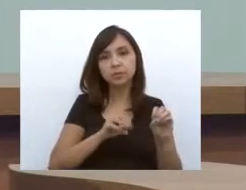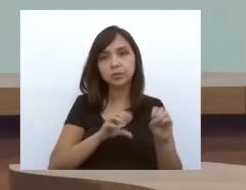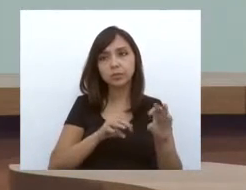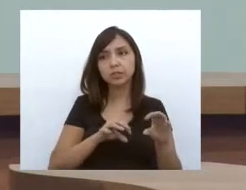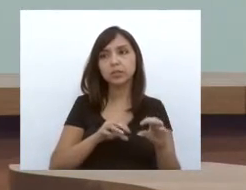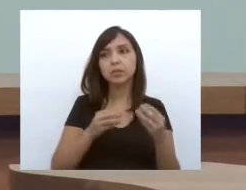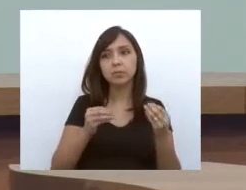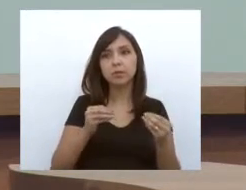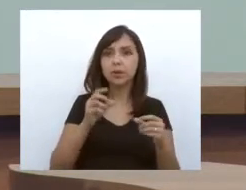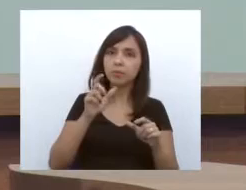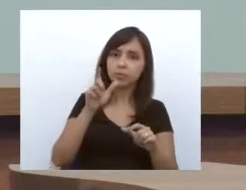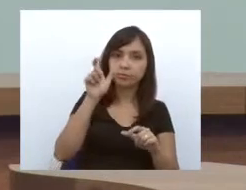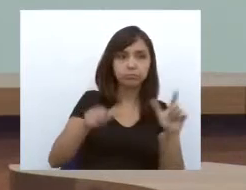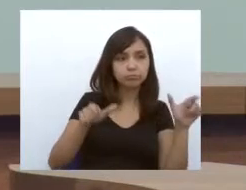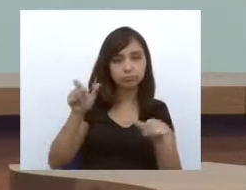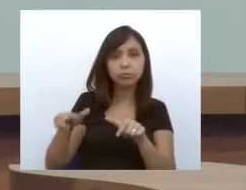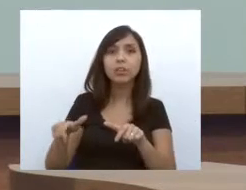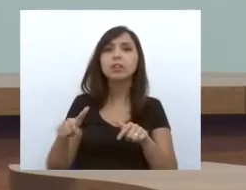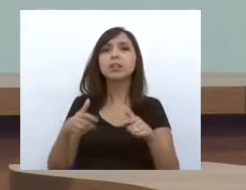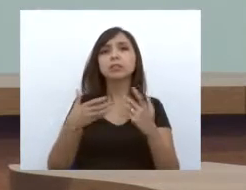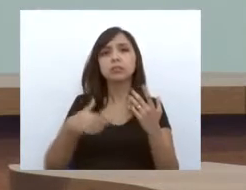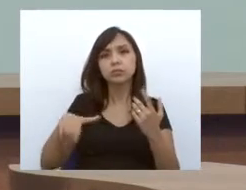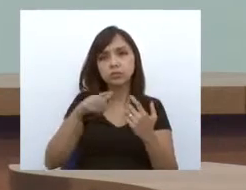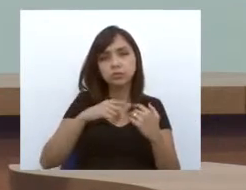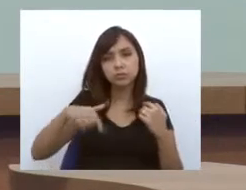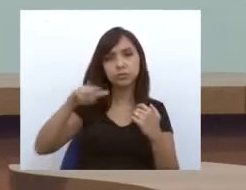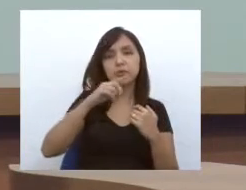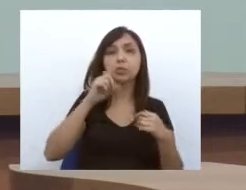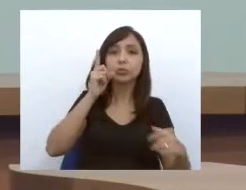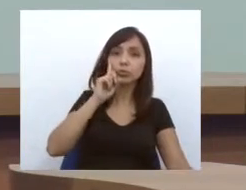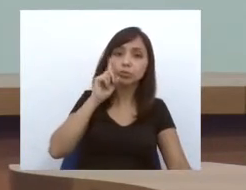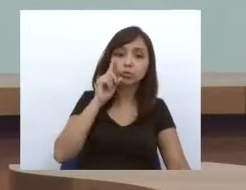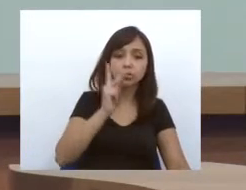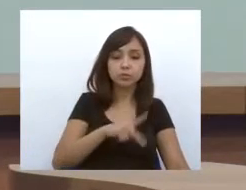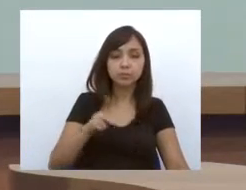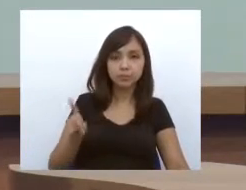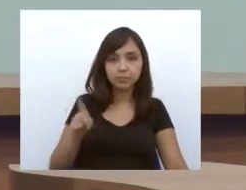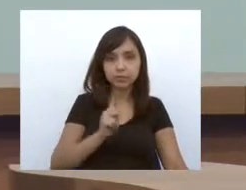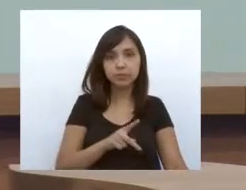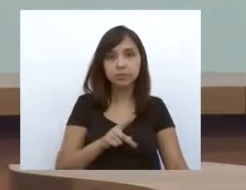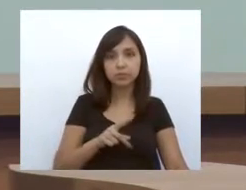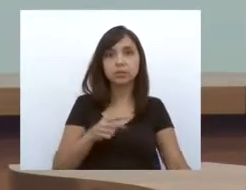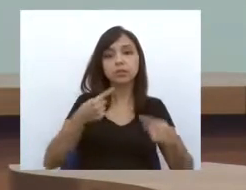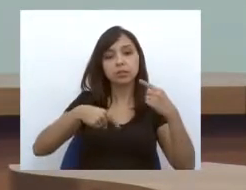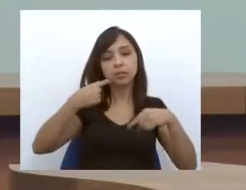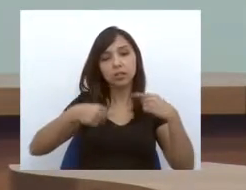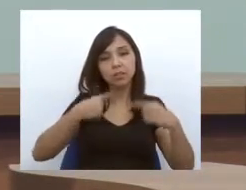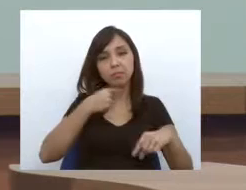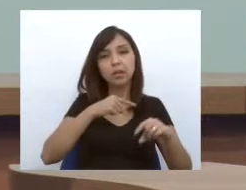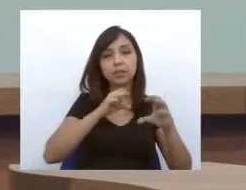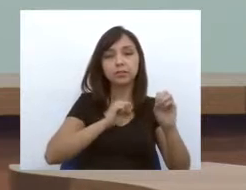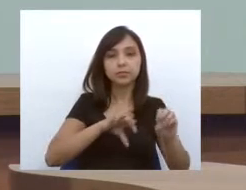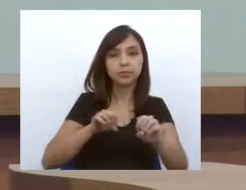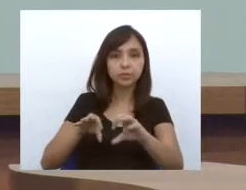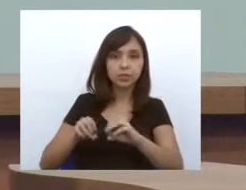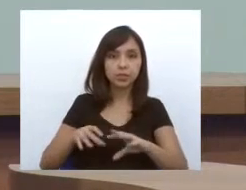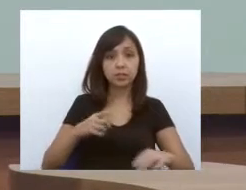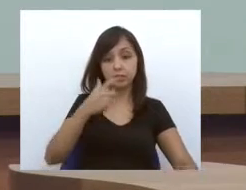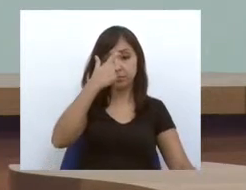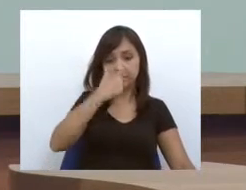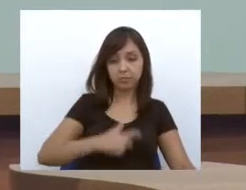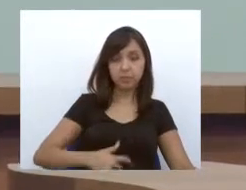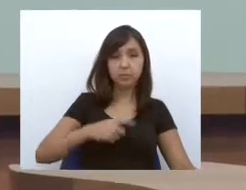para a civilização. Então, eu acho que mais do que ser o dia do professor, o debate sobre a educação, sobre o papel